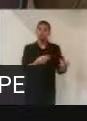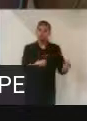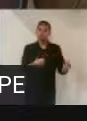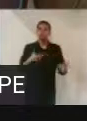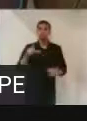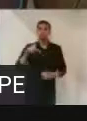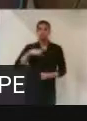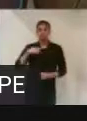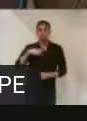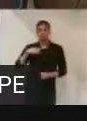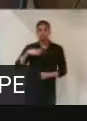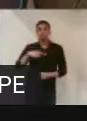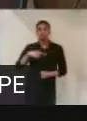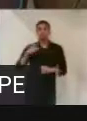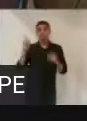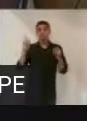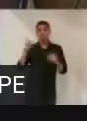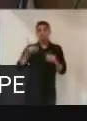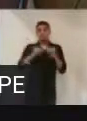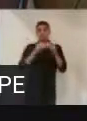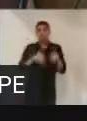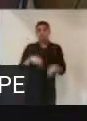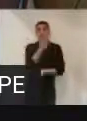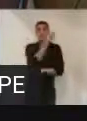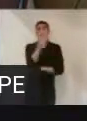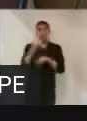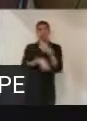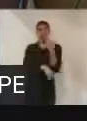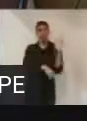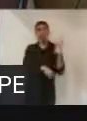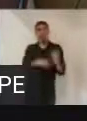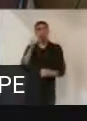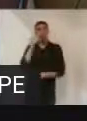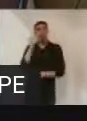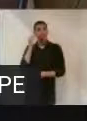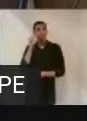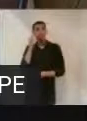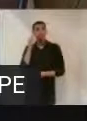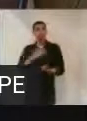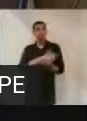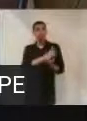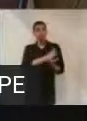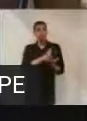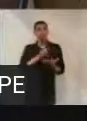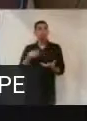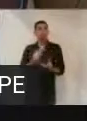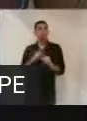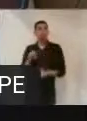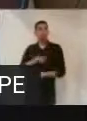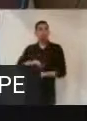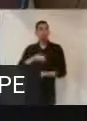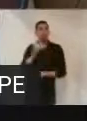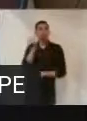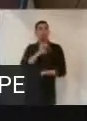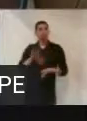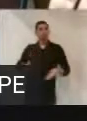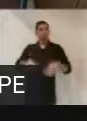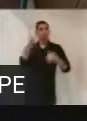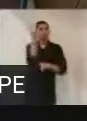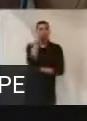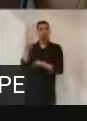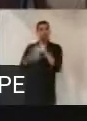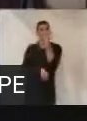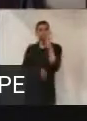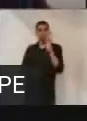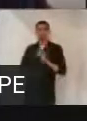sentido da acumulação deles. E trazendo essas alternativas, é um caminho a ser seguido para que a gente possa melhorar o nosso meio ambiente. Eu convido